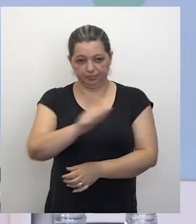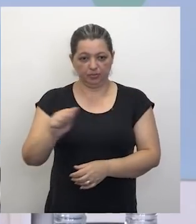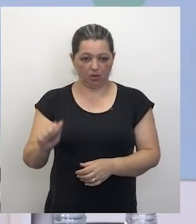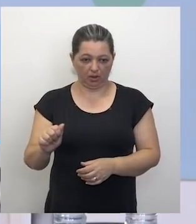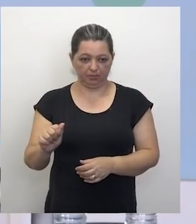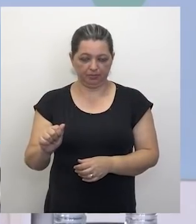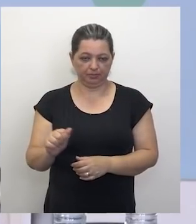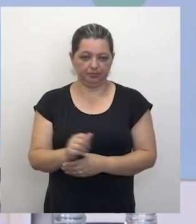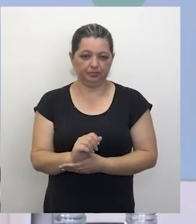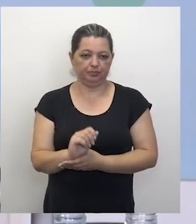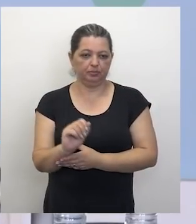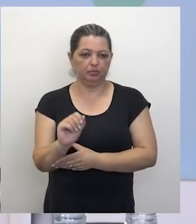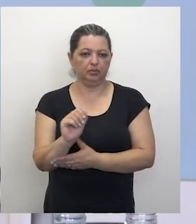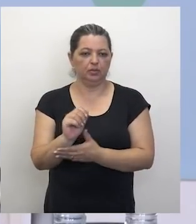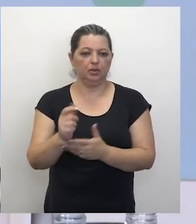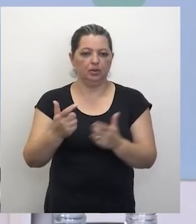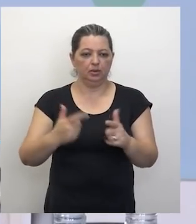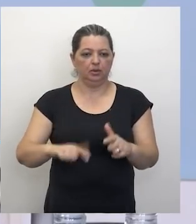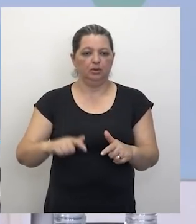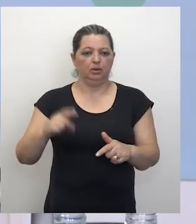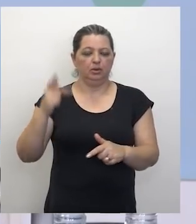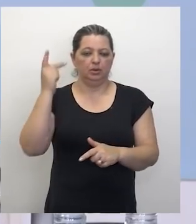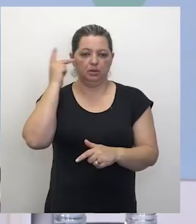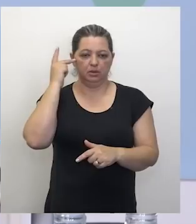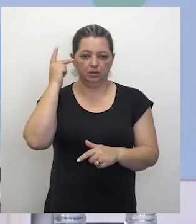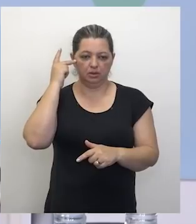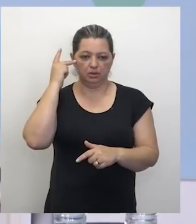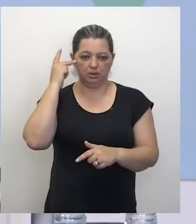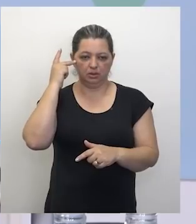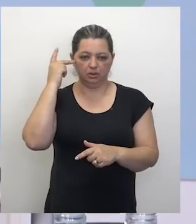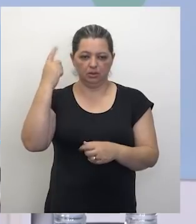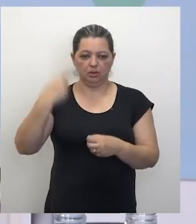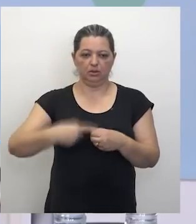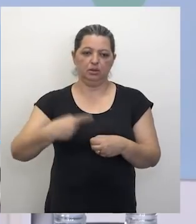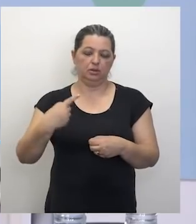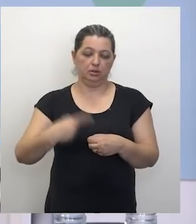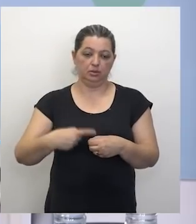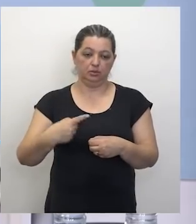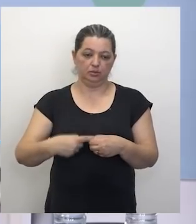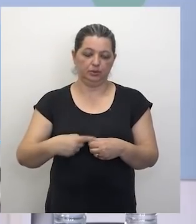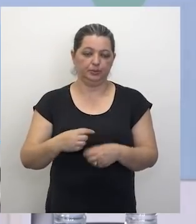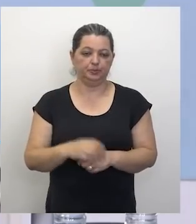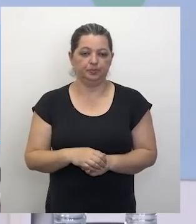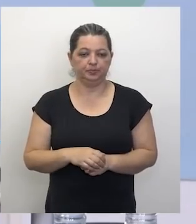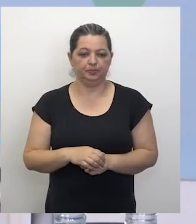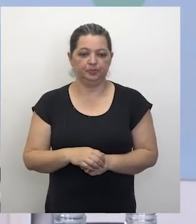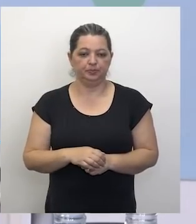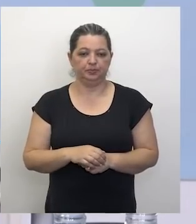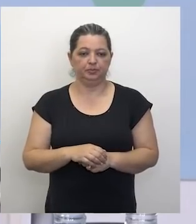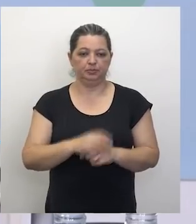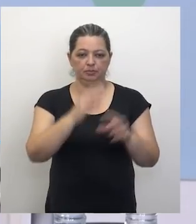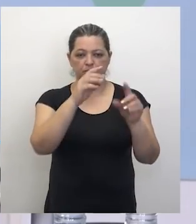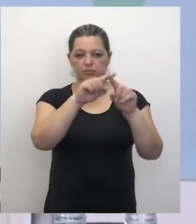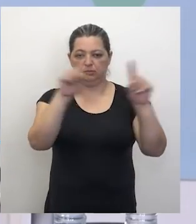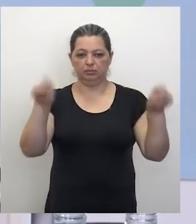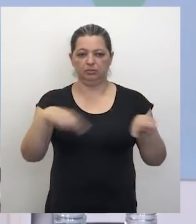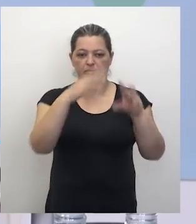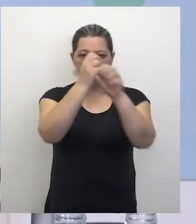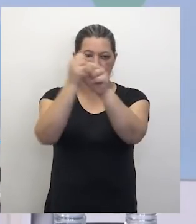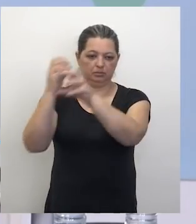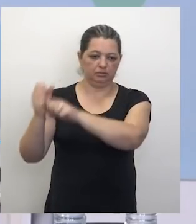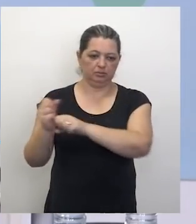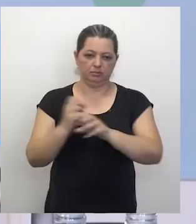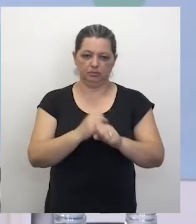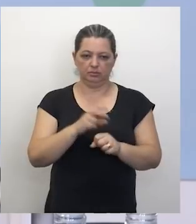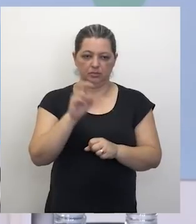isso. Birigui, aqui em São Paulo. Capital não, né? Interior. Birigui. O perímetro irá aumentar 5 vezes e a área